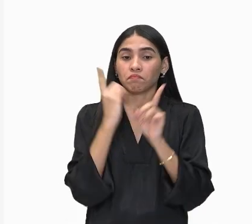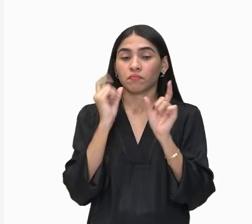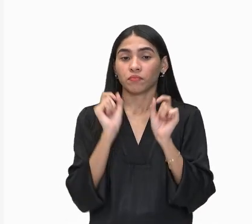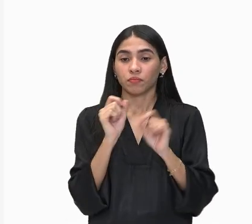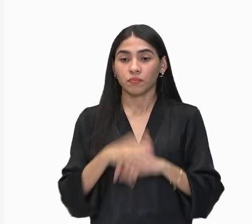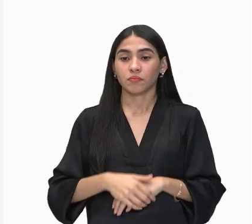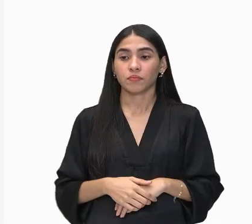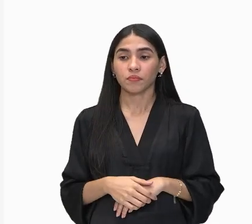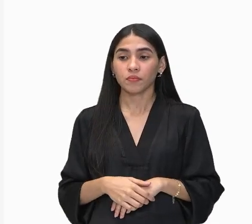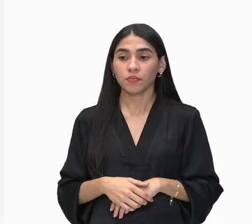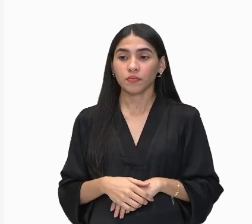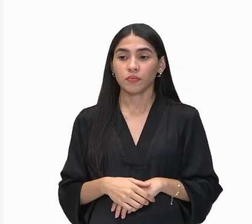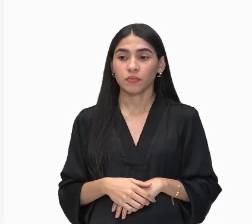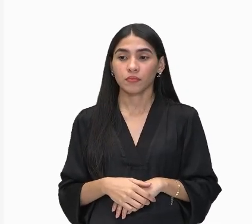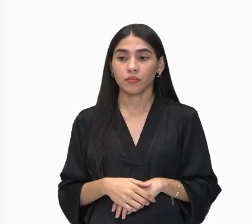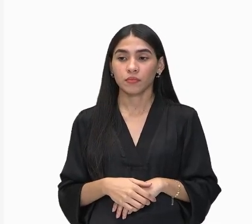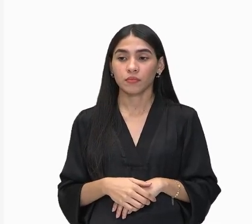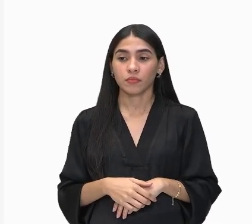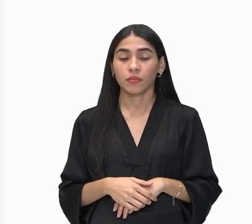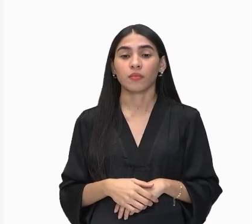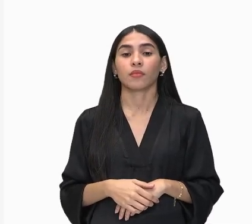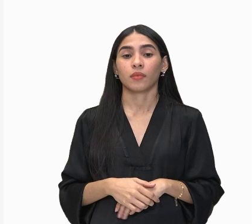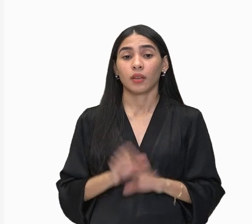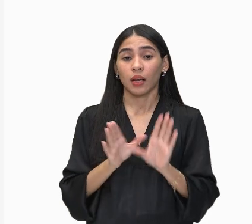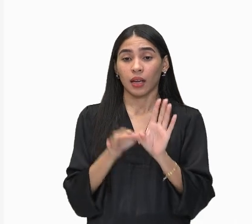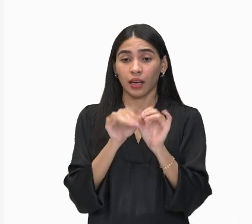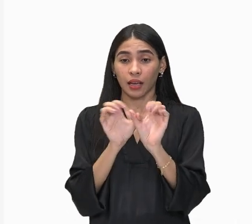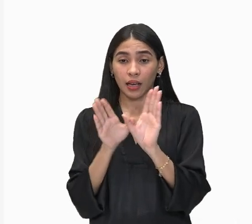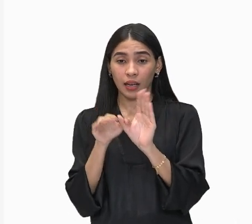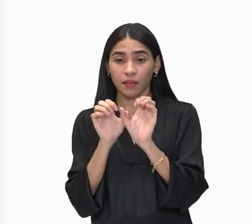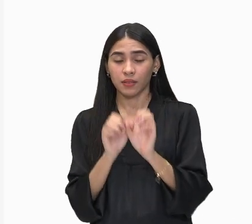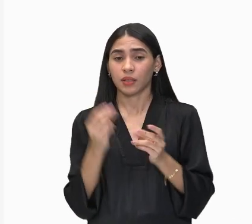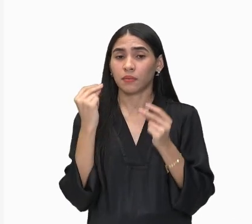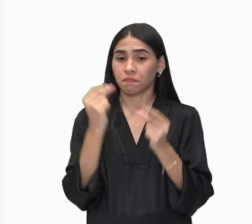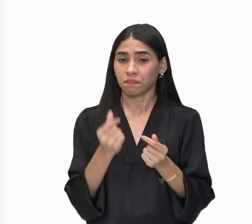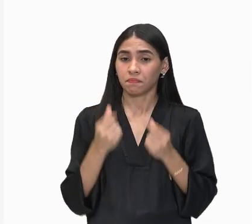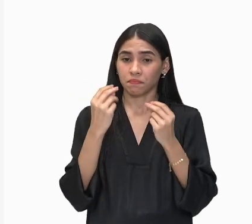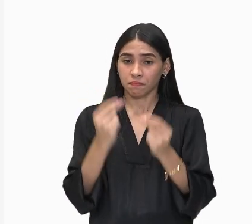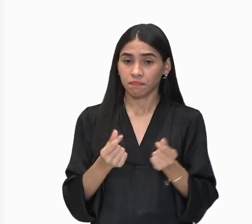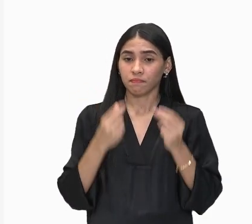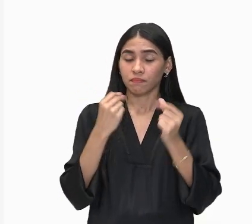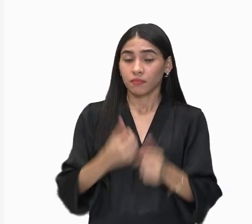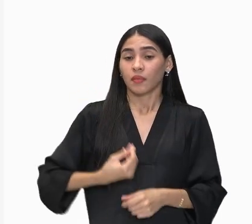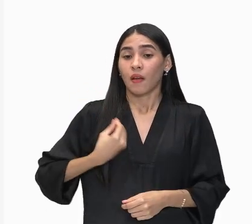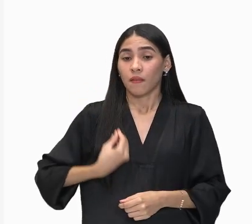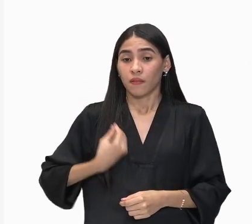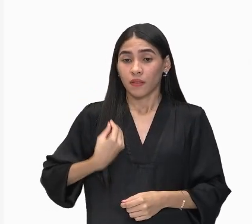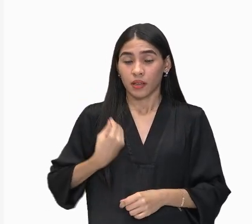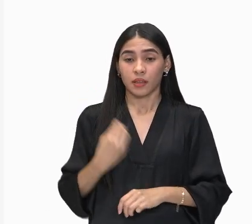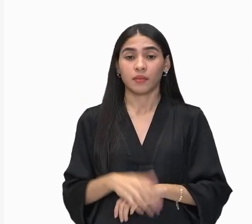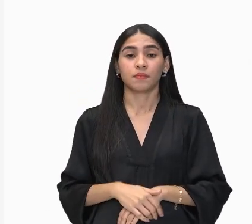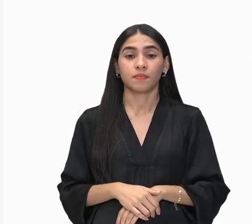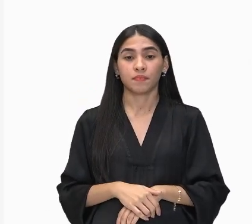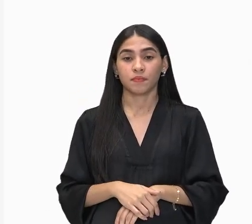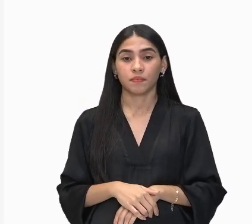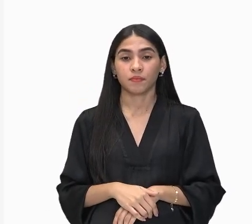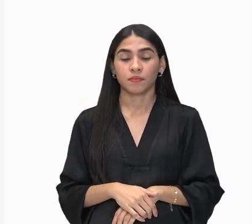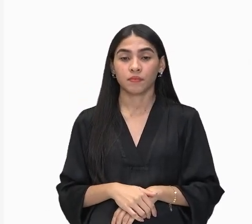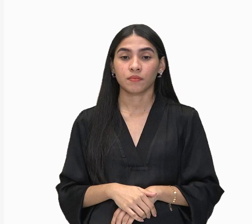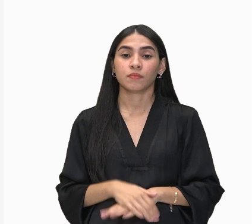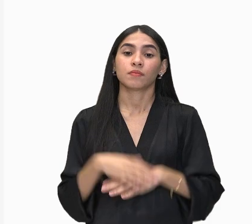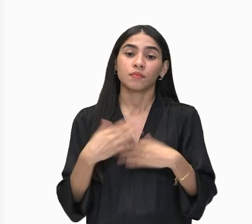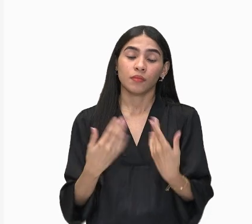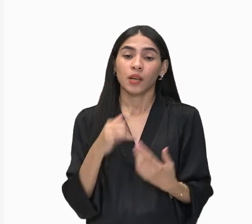dão indício de que essas aves já existem há milhares de anos. Então, nós estamos vendo aí o